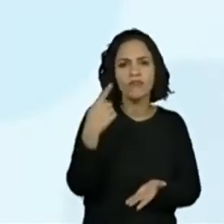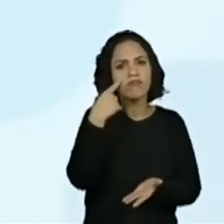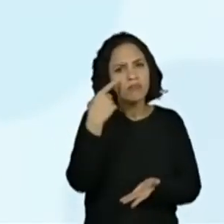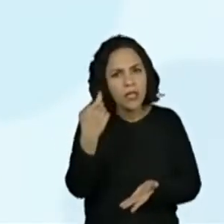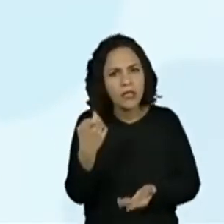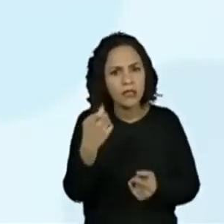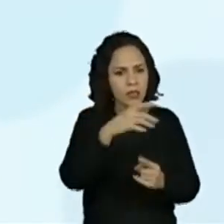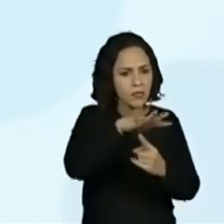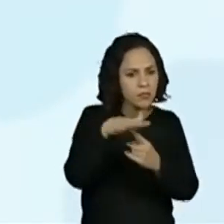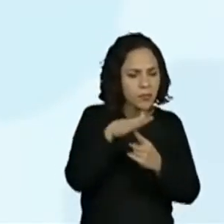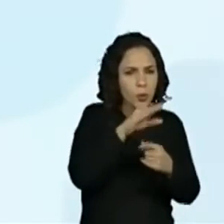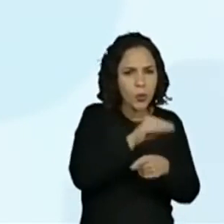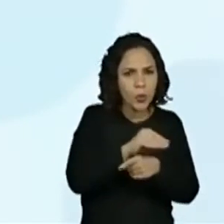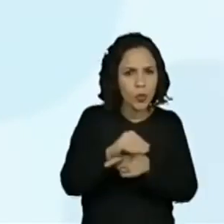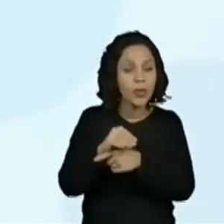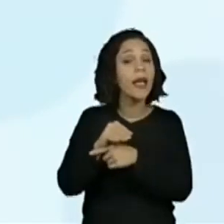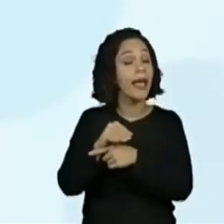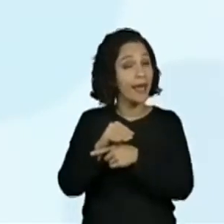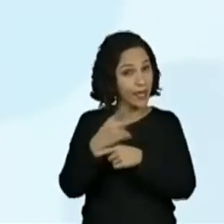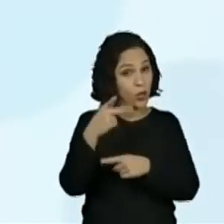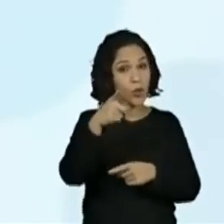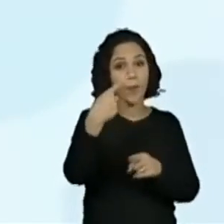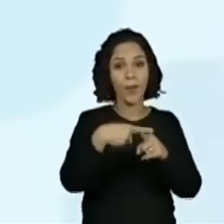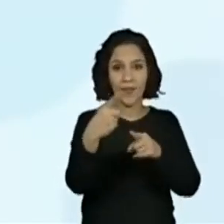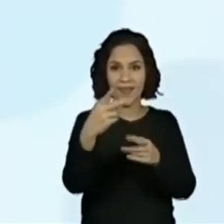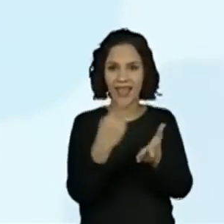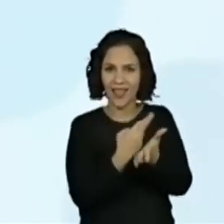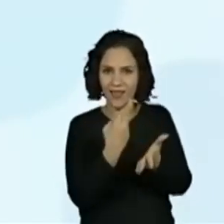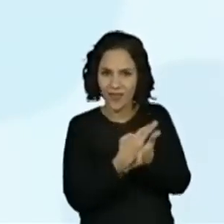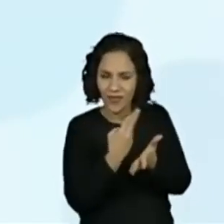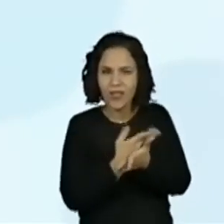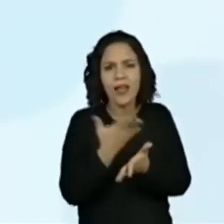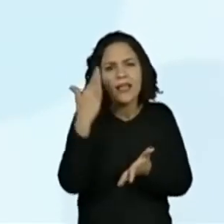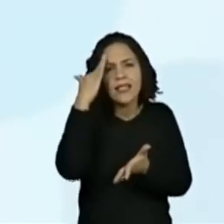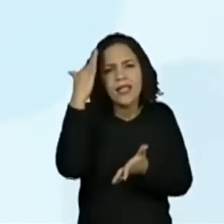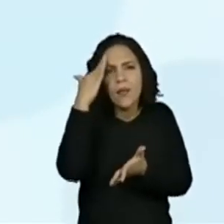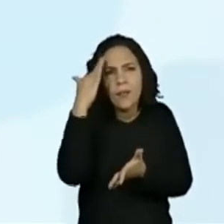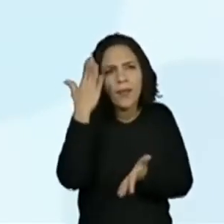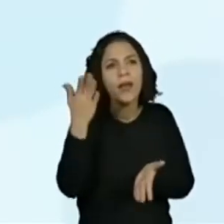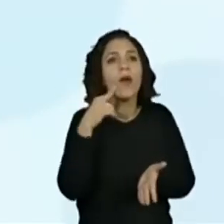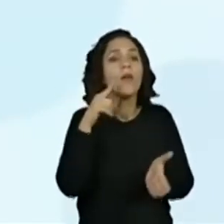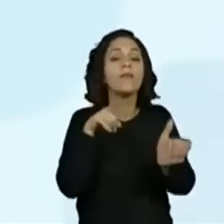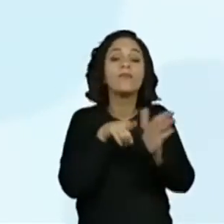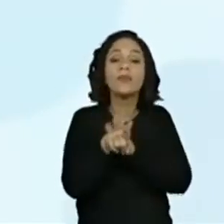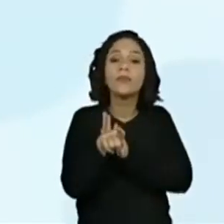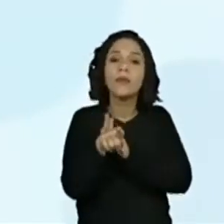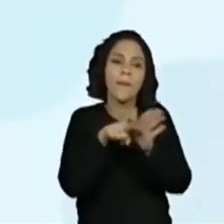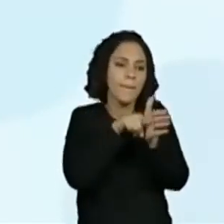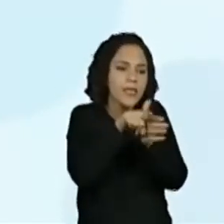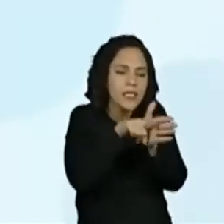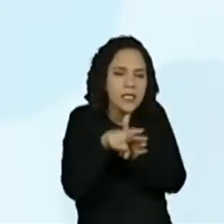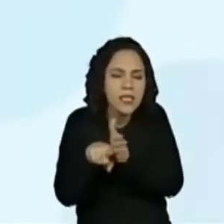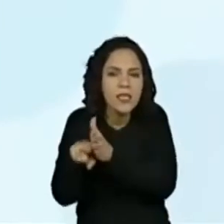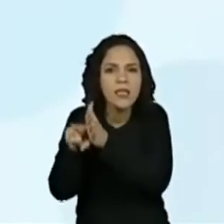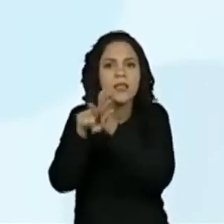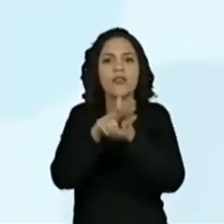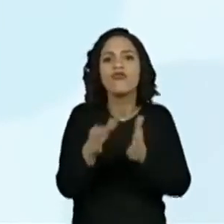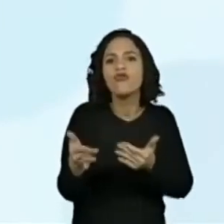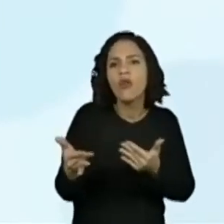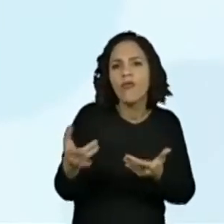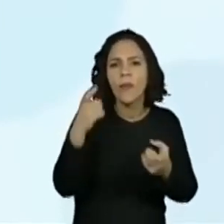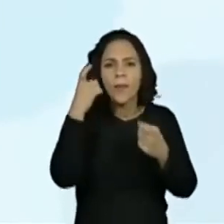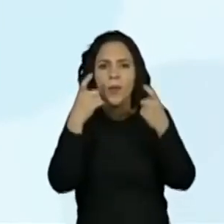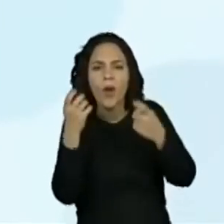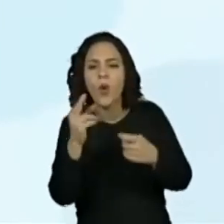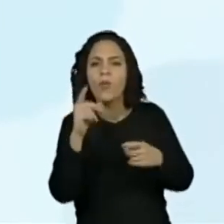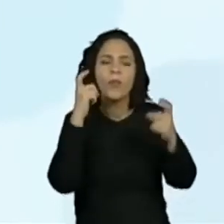questões ambientais. A revista, né, também quis verificar, né, ó, por terem realizado uma pesquisa. Então, eles